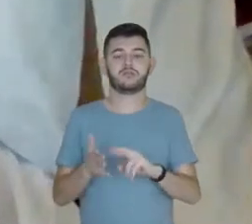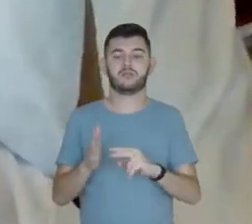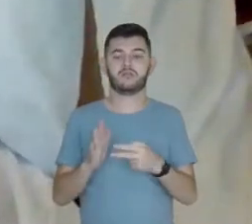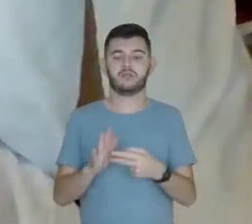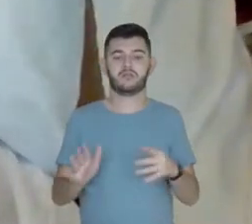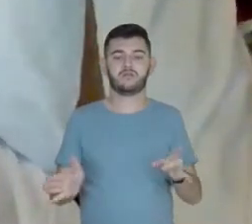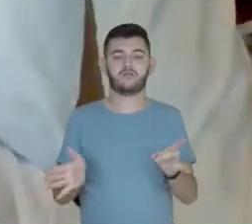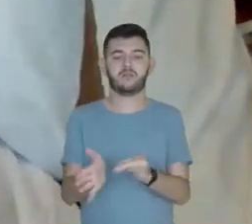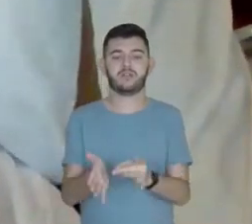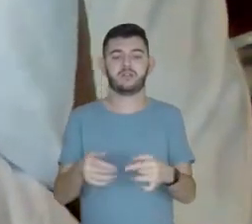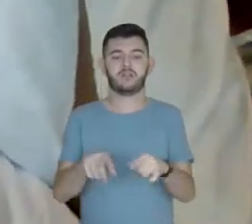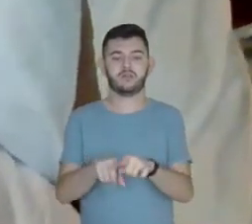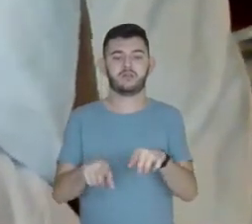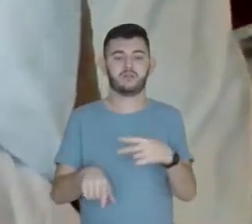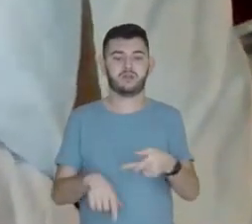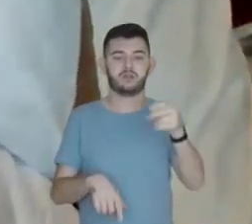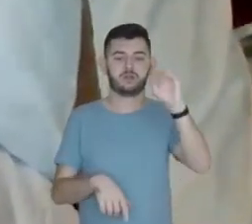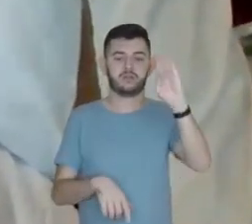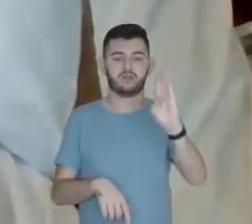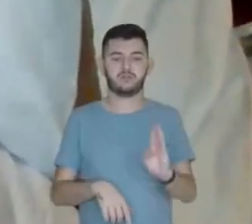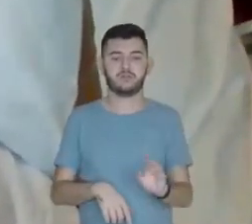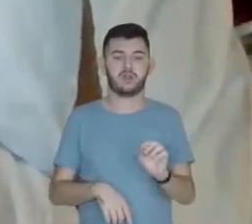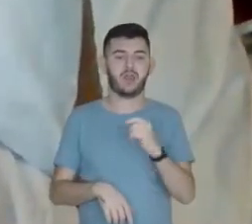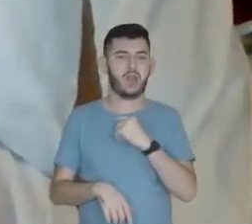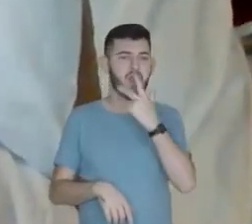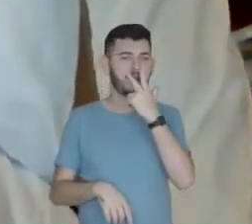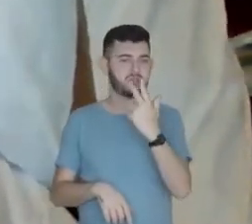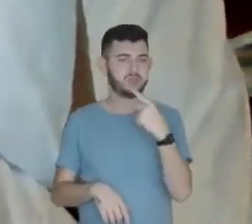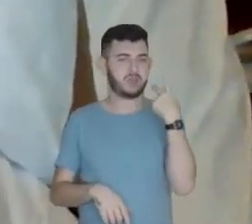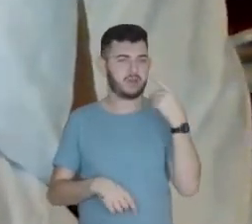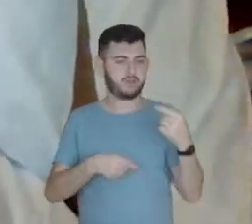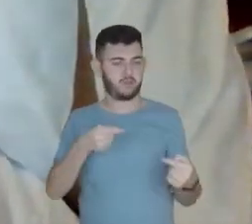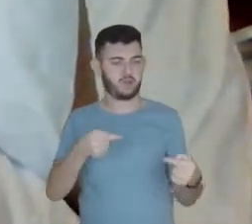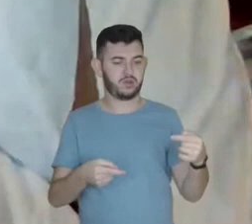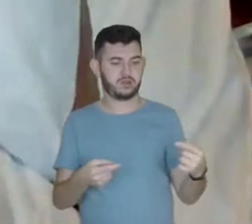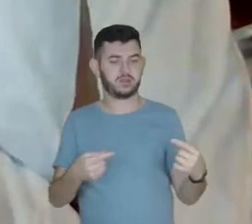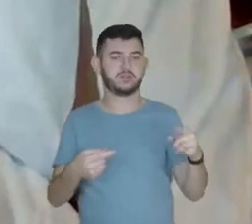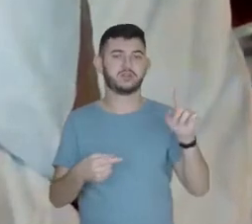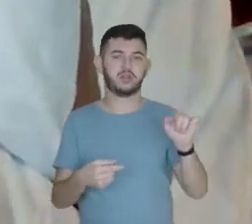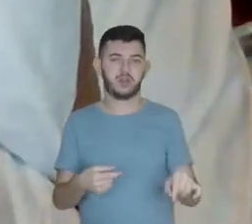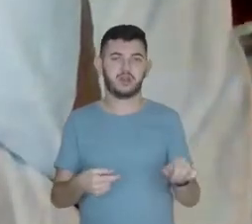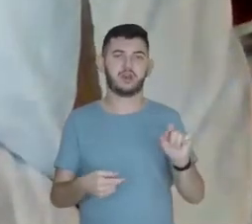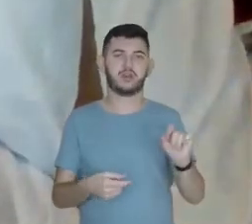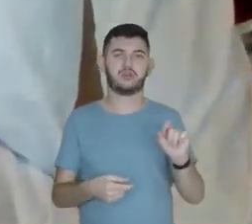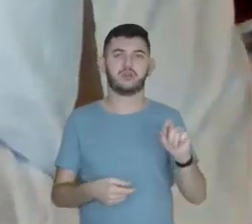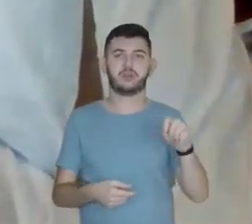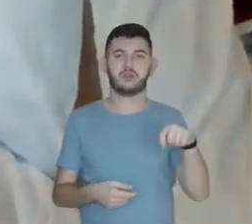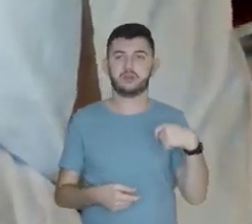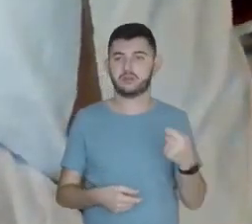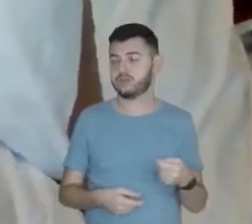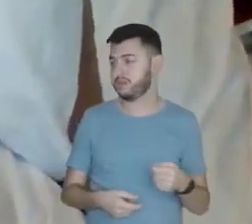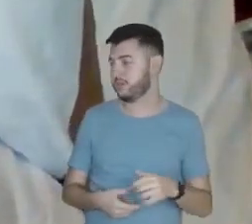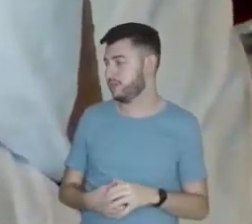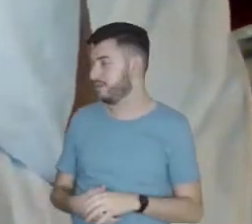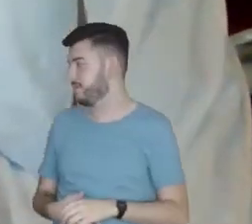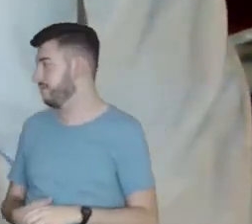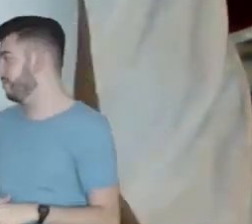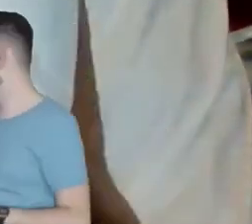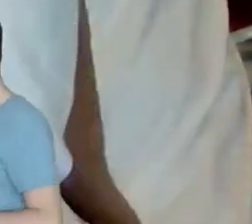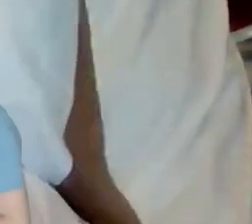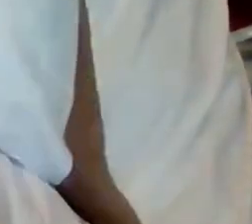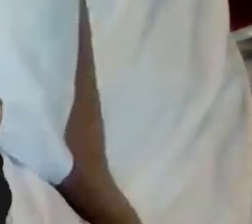cidadãos brasileiros que acha que a política, por ser uma coisa suja,